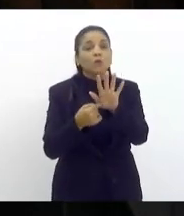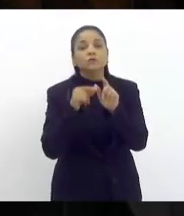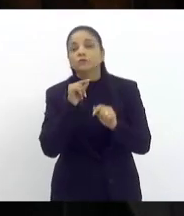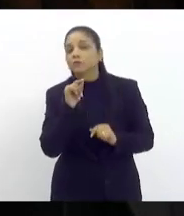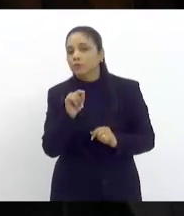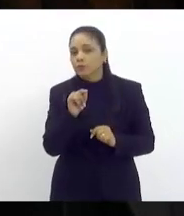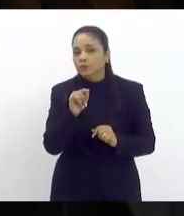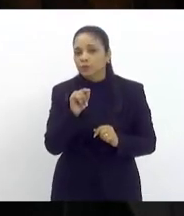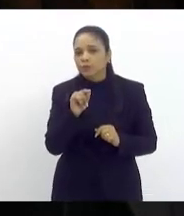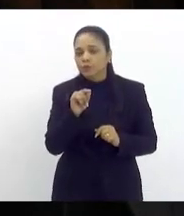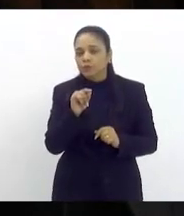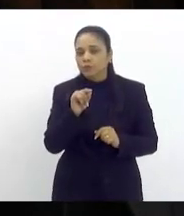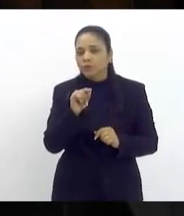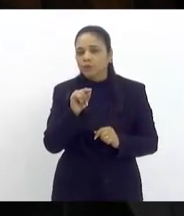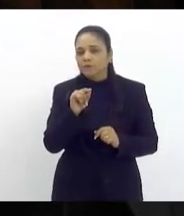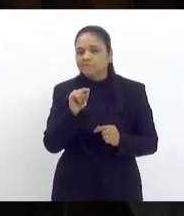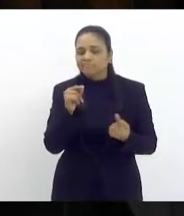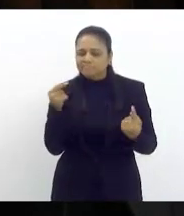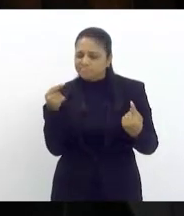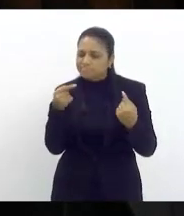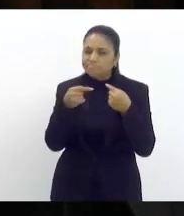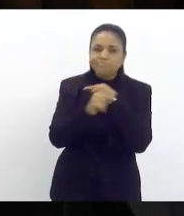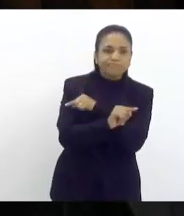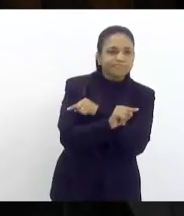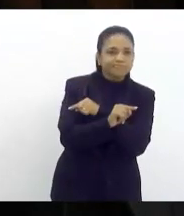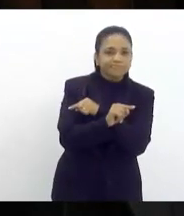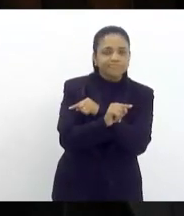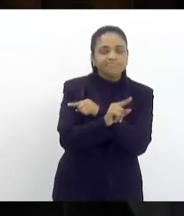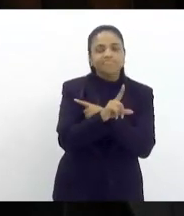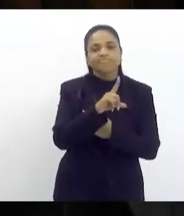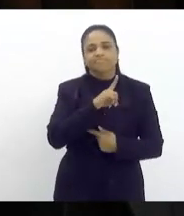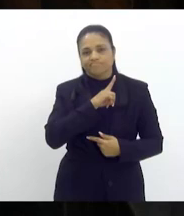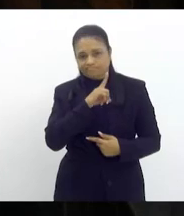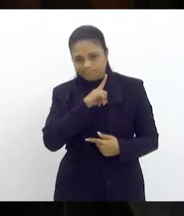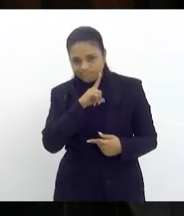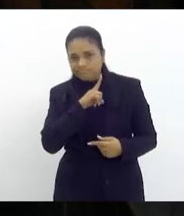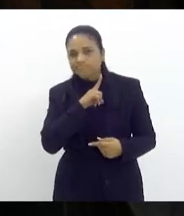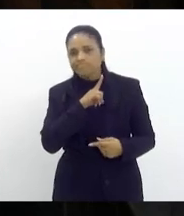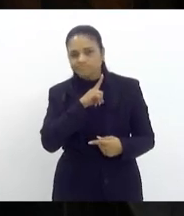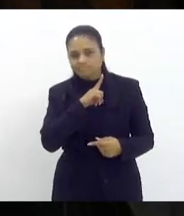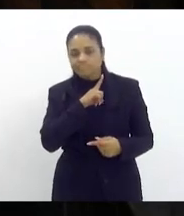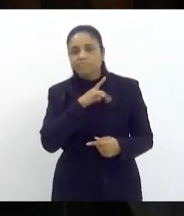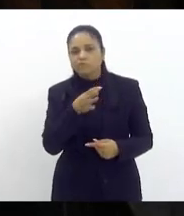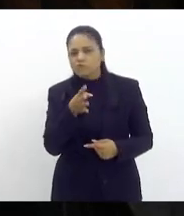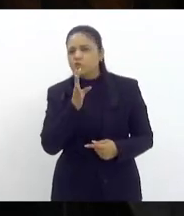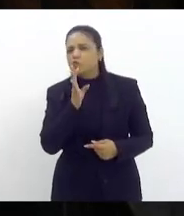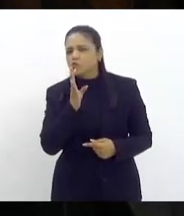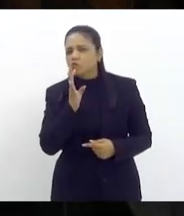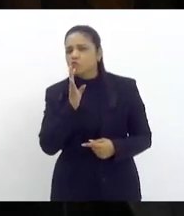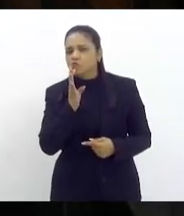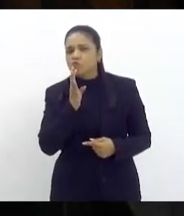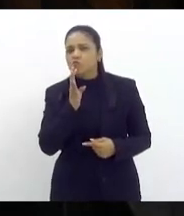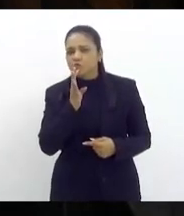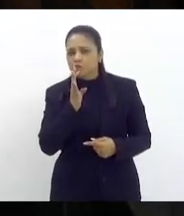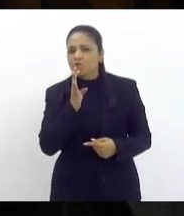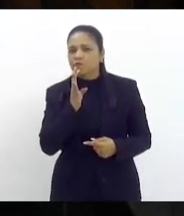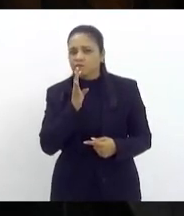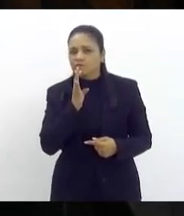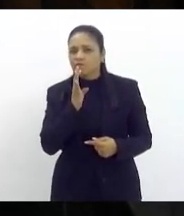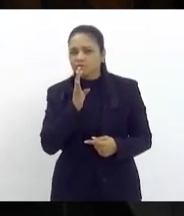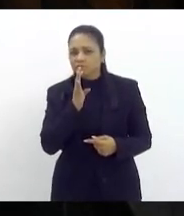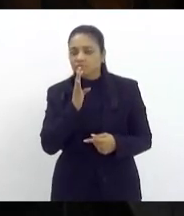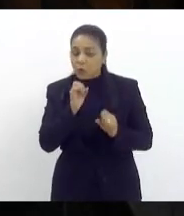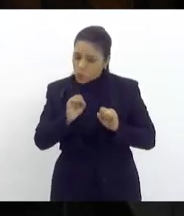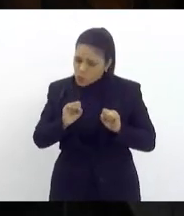algumas contradições existentes. Porque reconheço que houve um grande